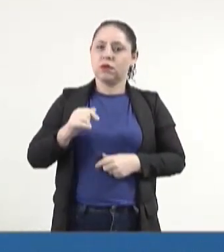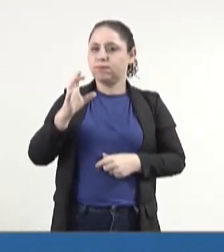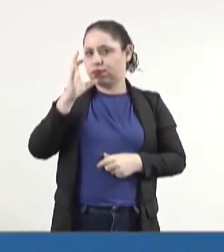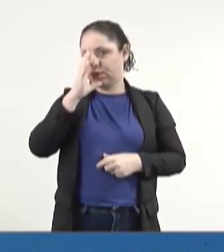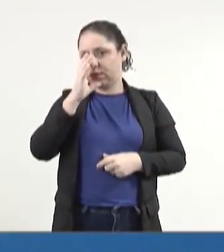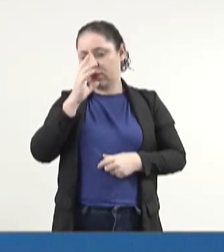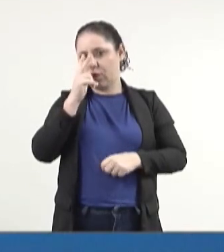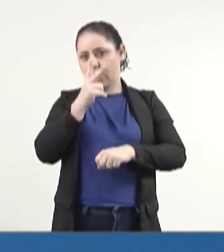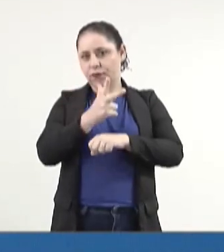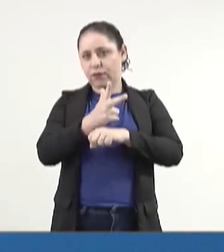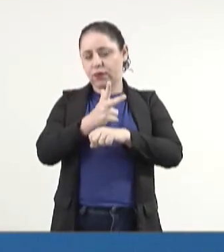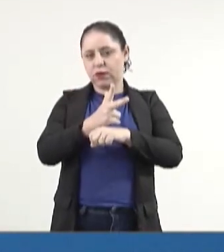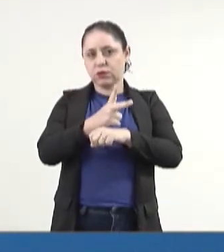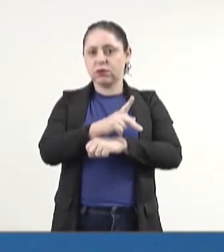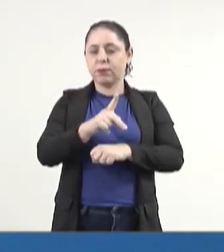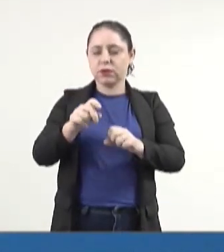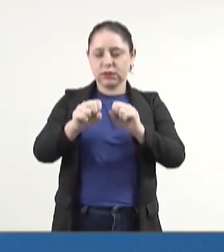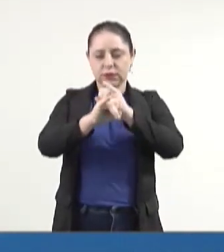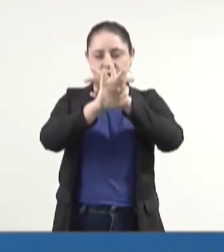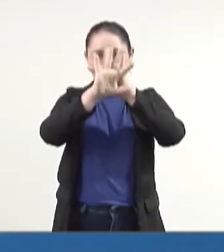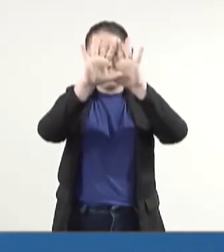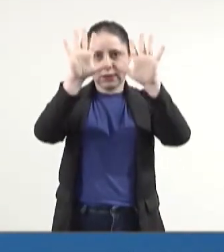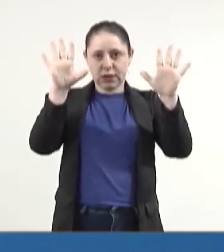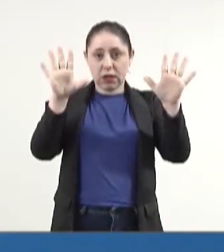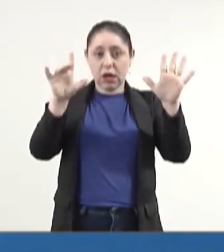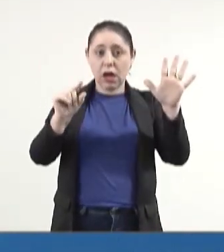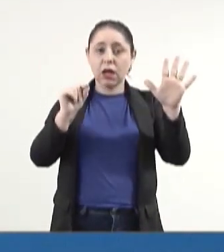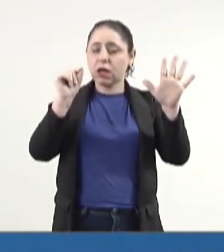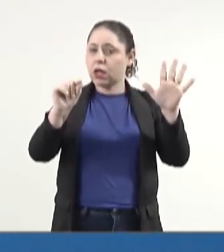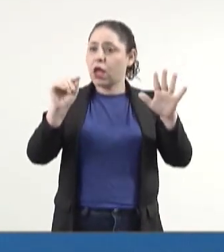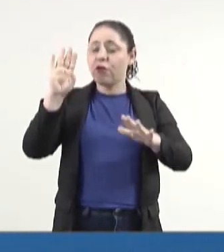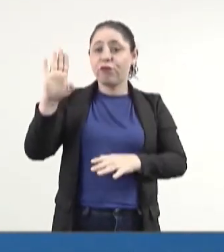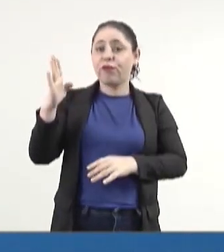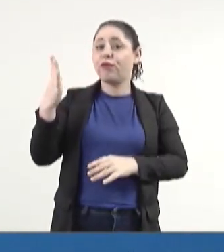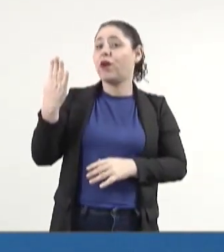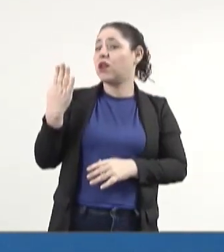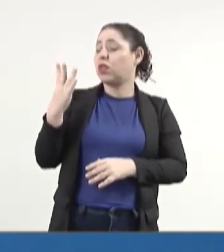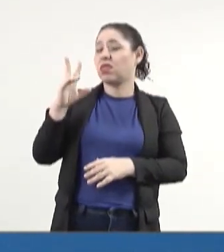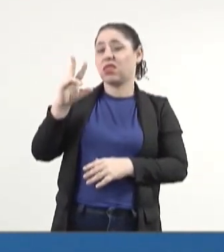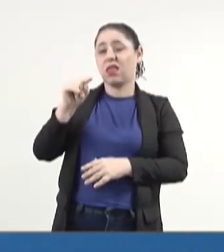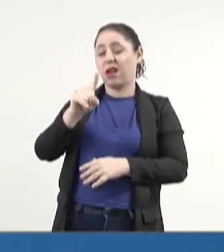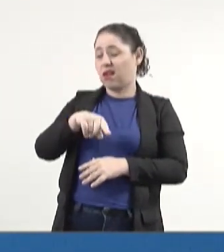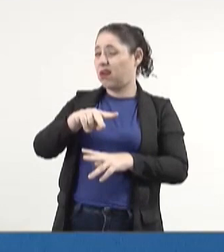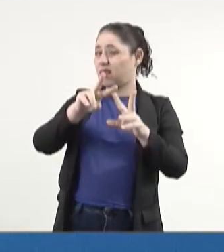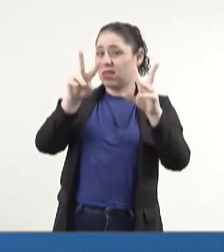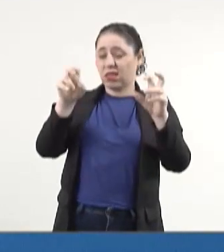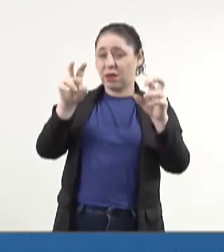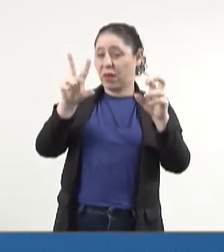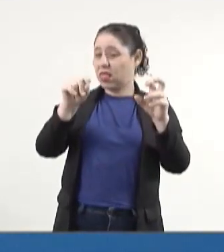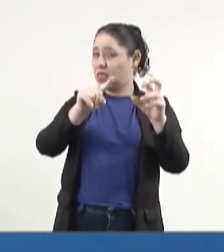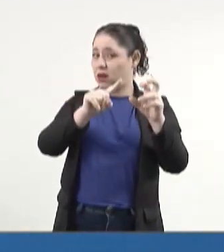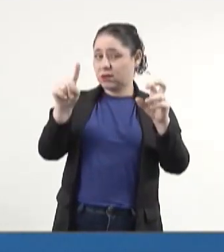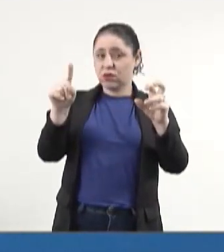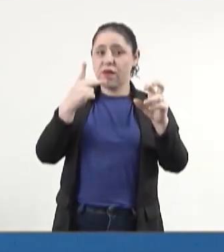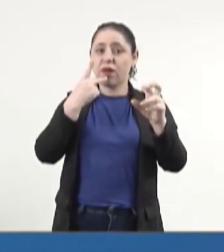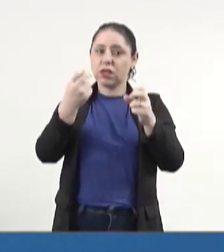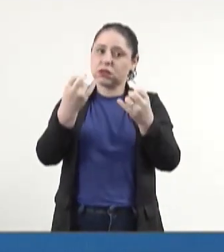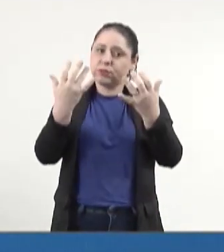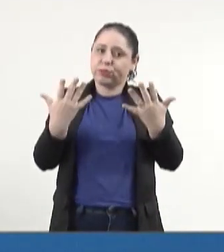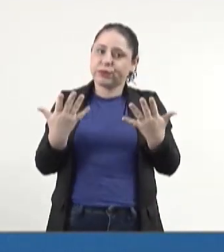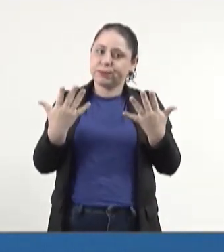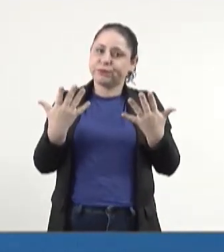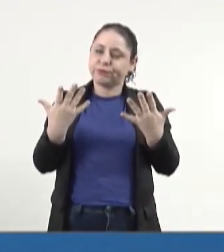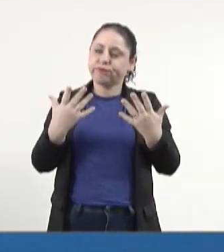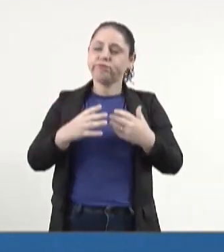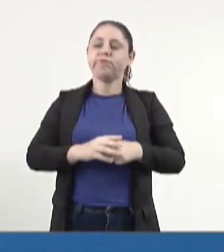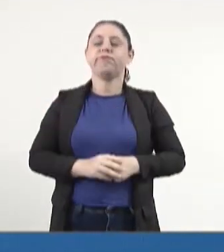estamos acompanhando um vídeo do presidente esclarecendo que é fake news, que não é essa a pauta, né, que não foi isso